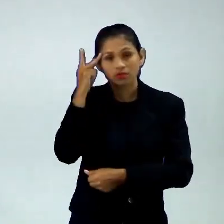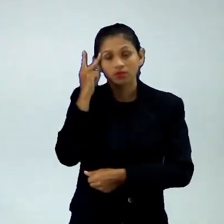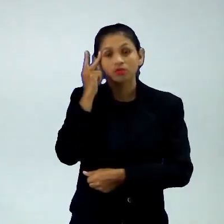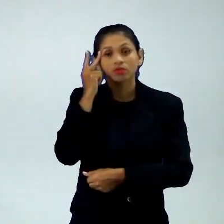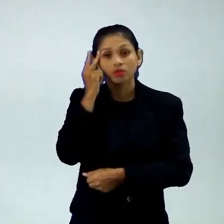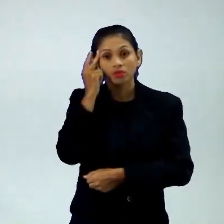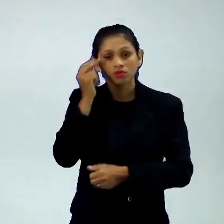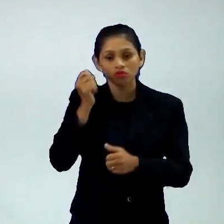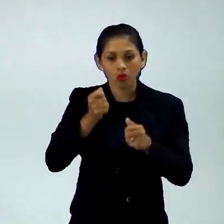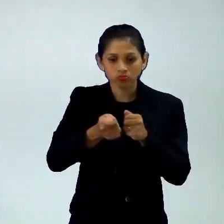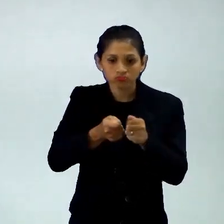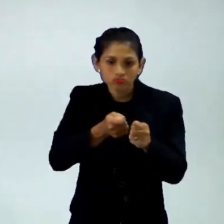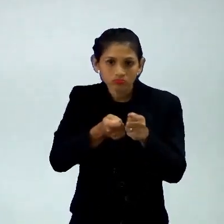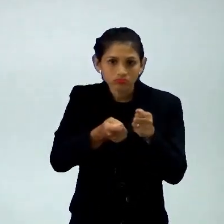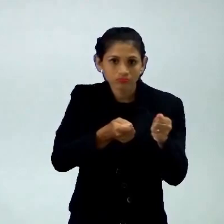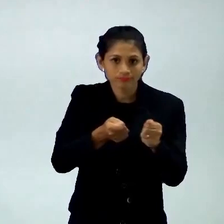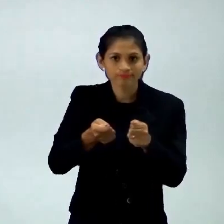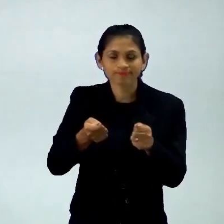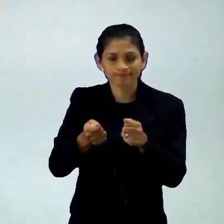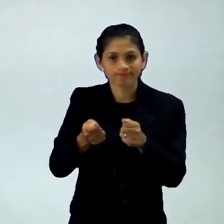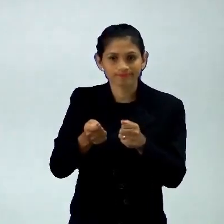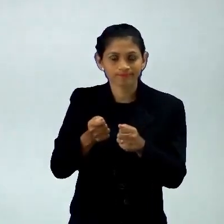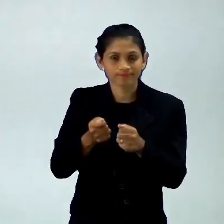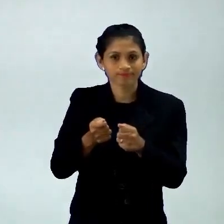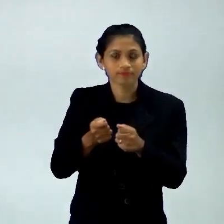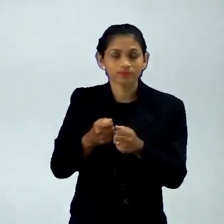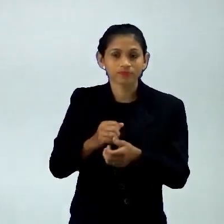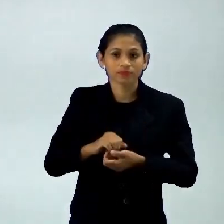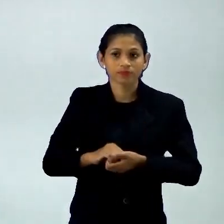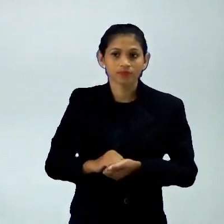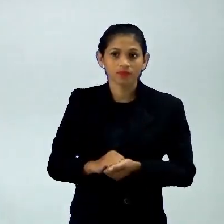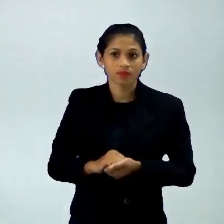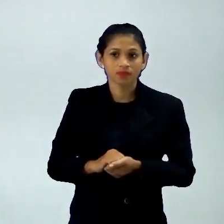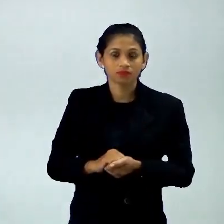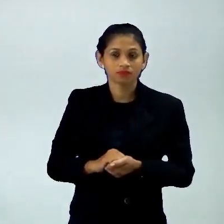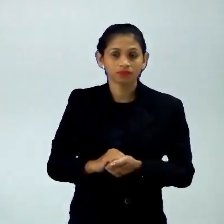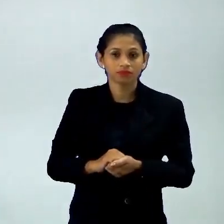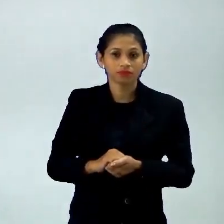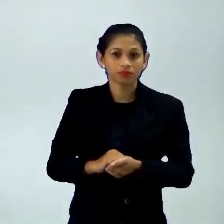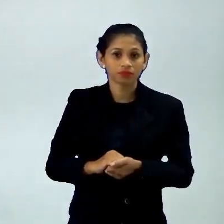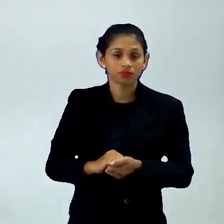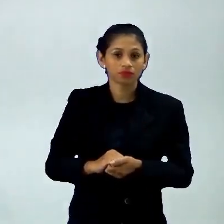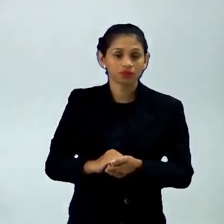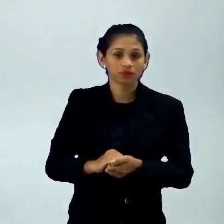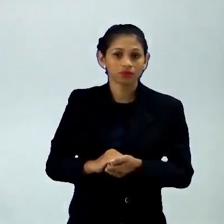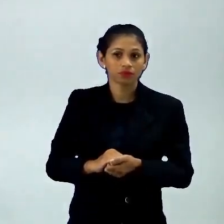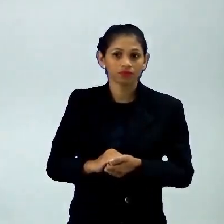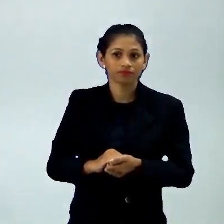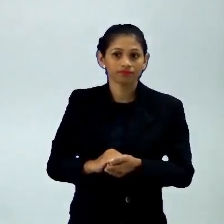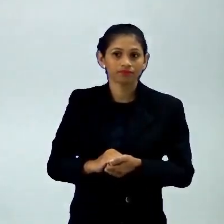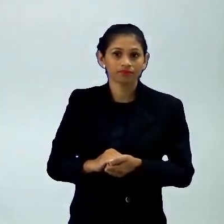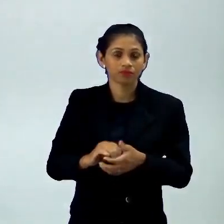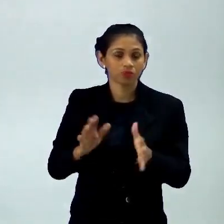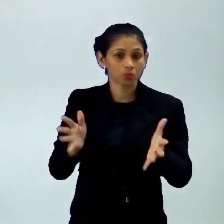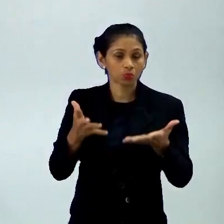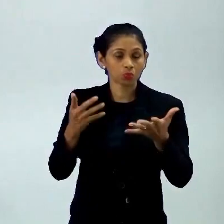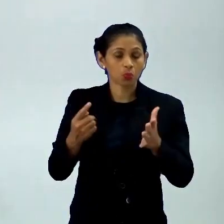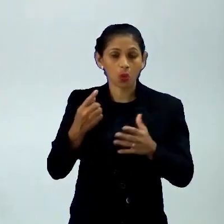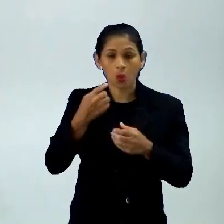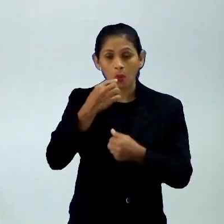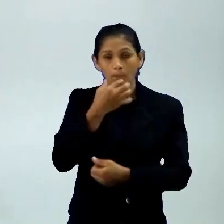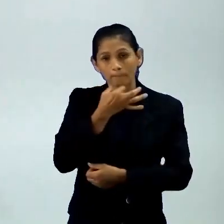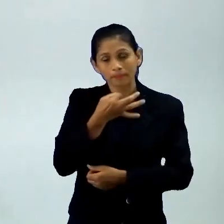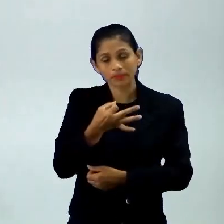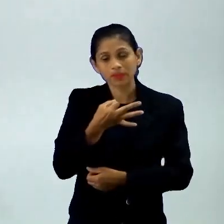e a justificativa que o país dá para essa exigência, para ter tantas câmeras assim. Então, essa é a